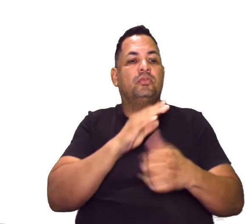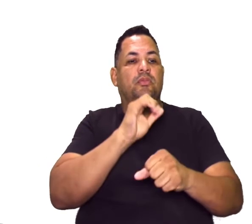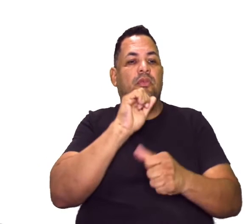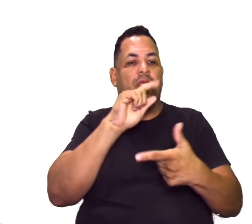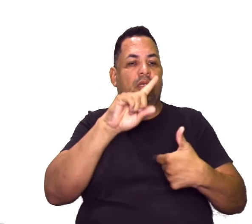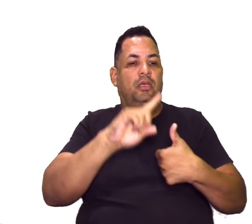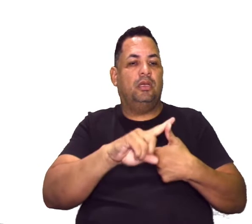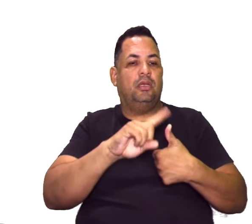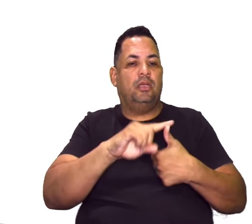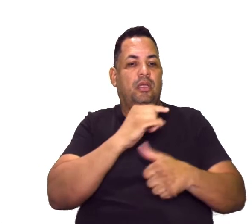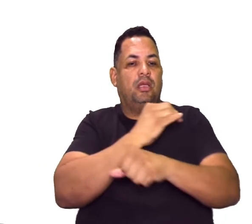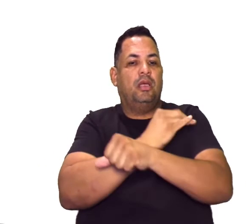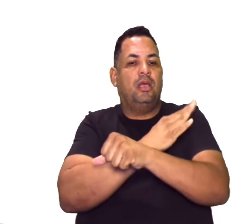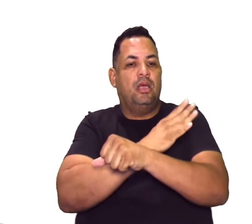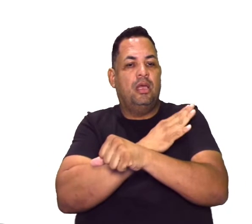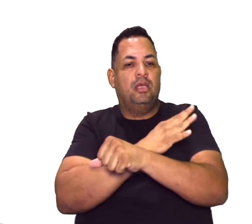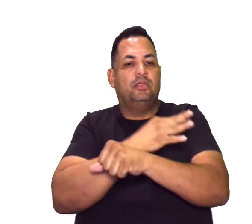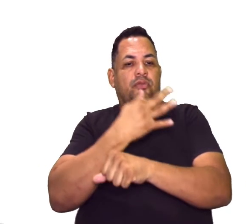ácido fosfórico,